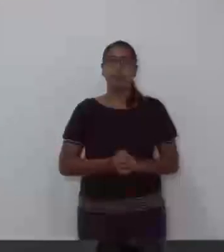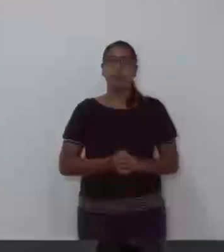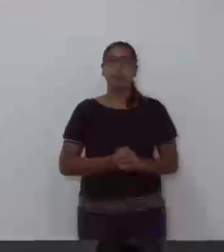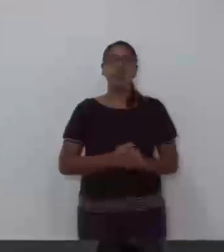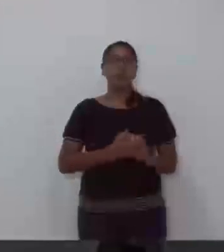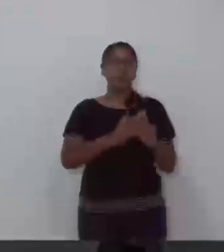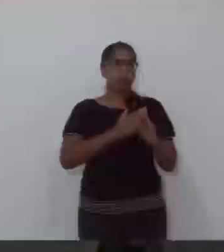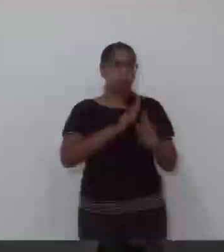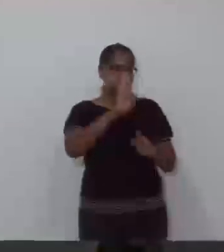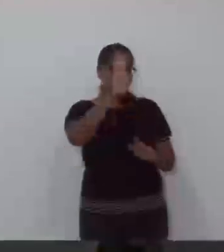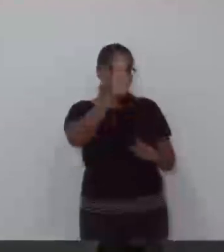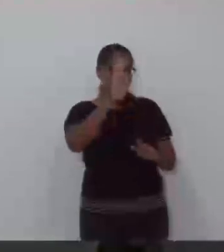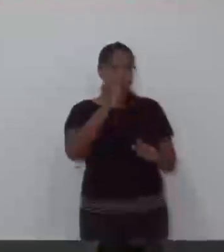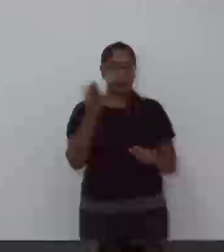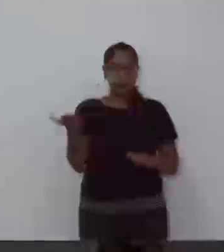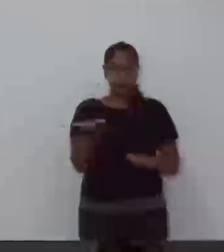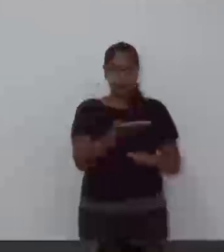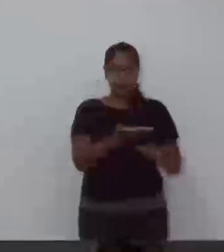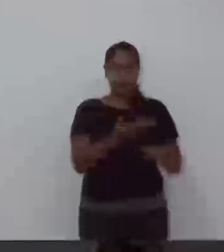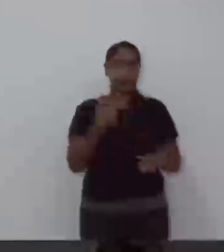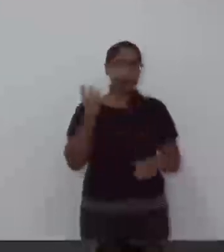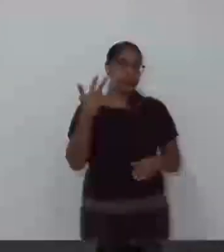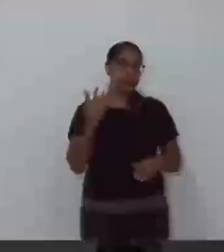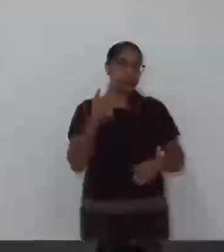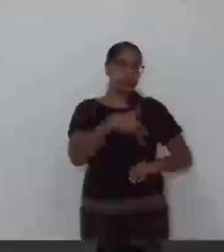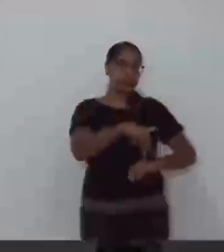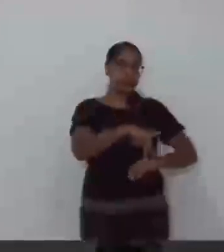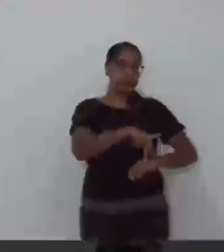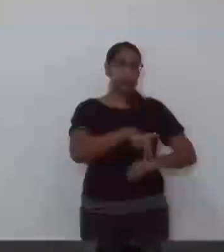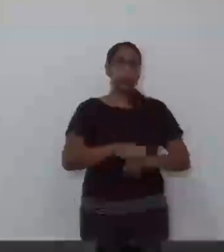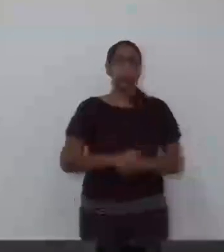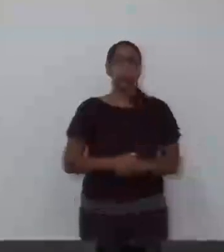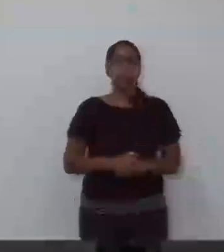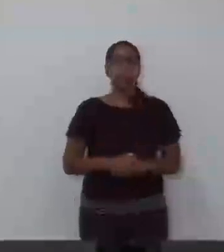Peço a palavra, senhor presidente. Tem a palavra, vereador.